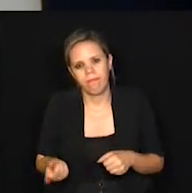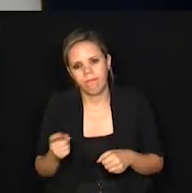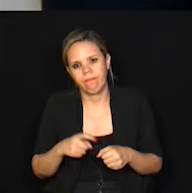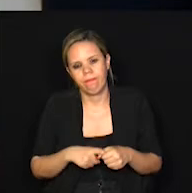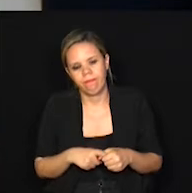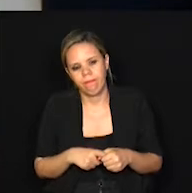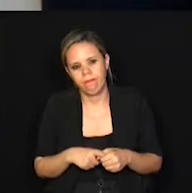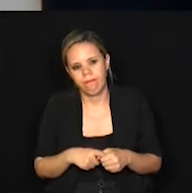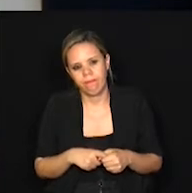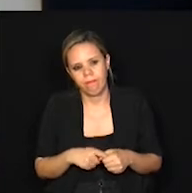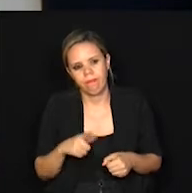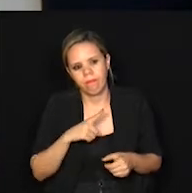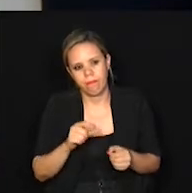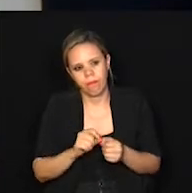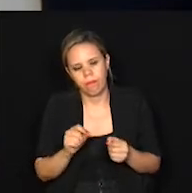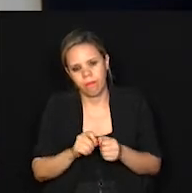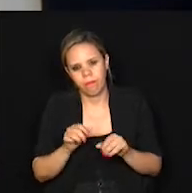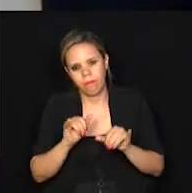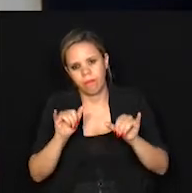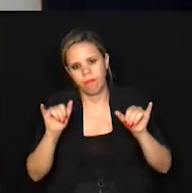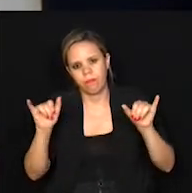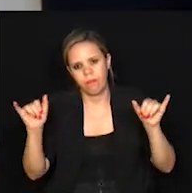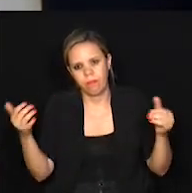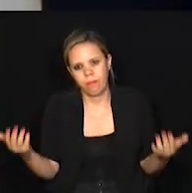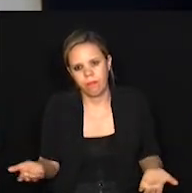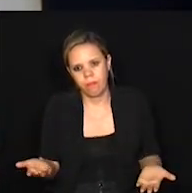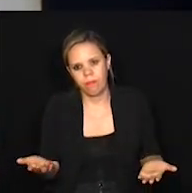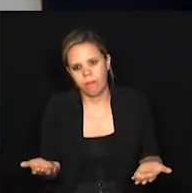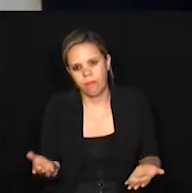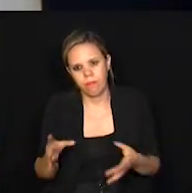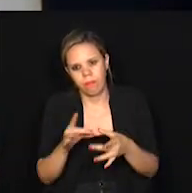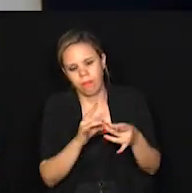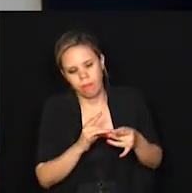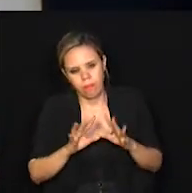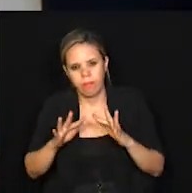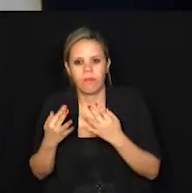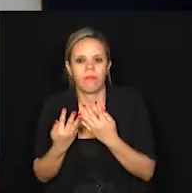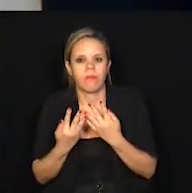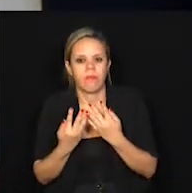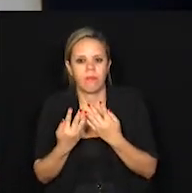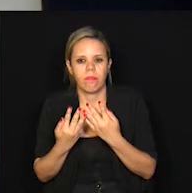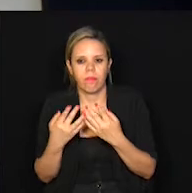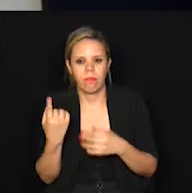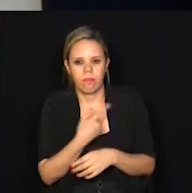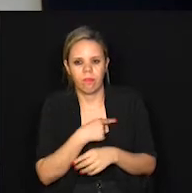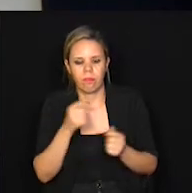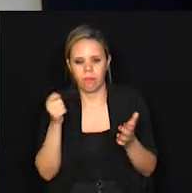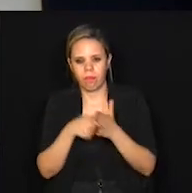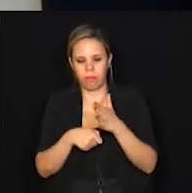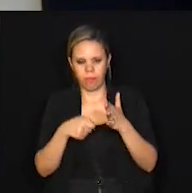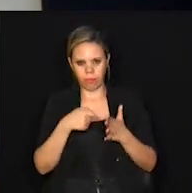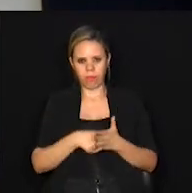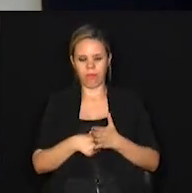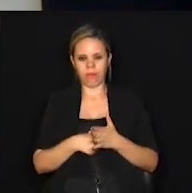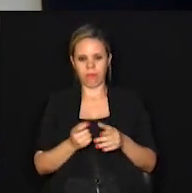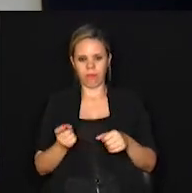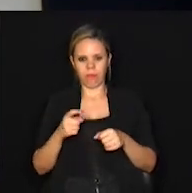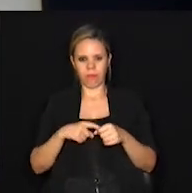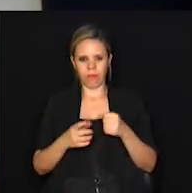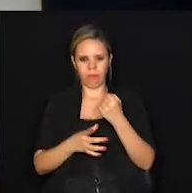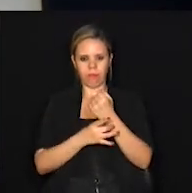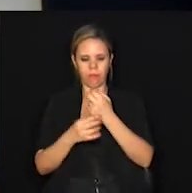sido feito escuta. E outra questão que eu queria levantar, que os pais também têm colocado, por que fazer uma pesquisa